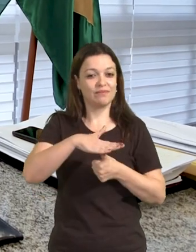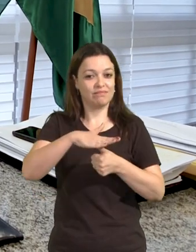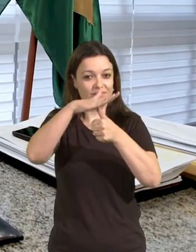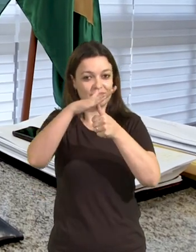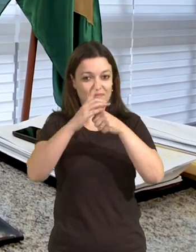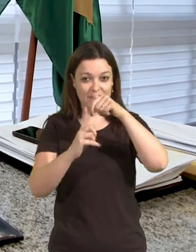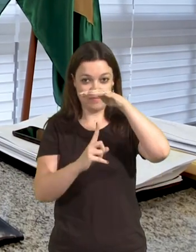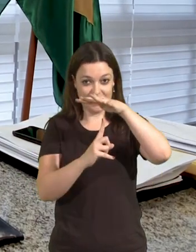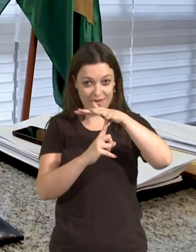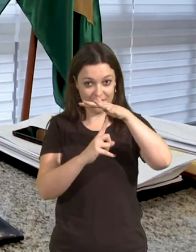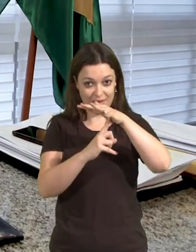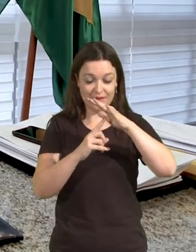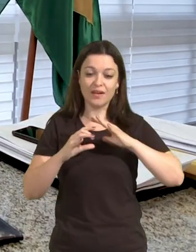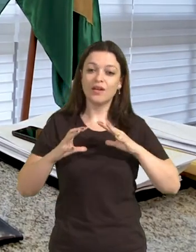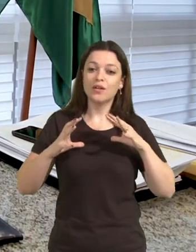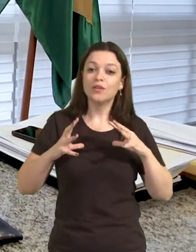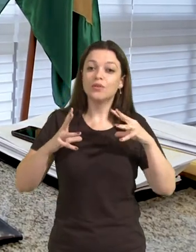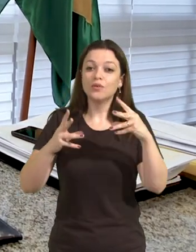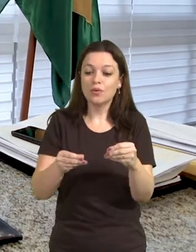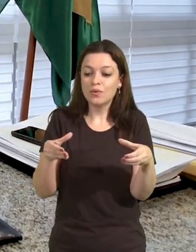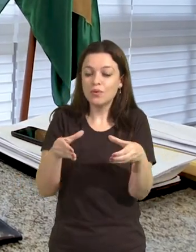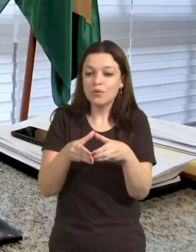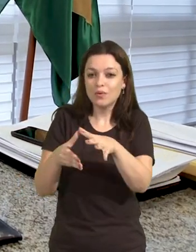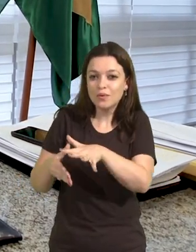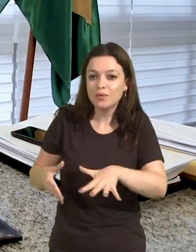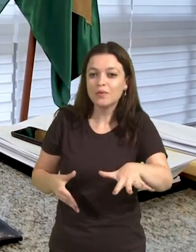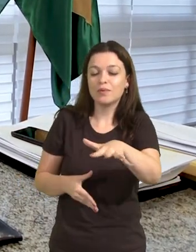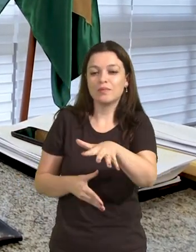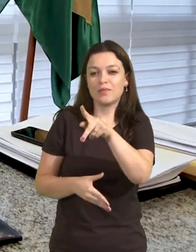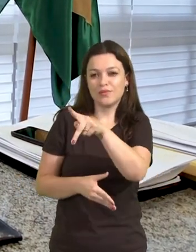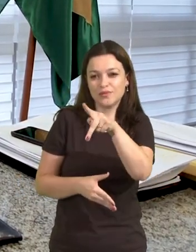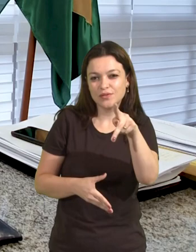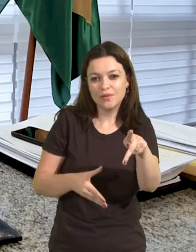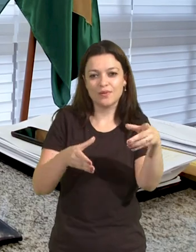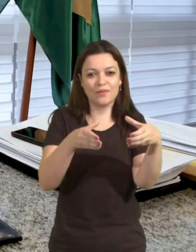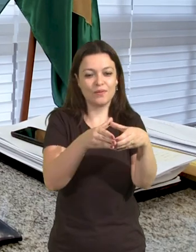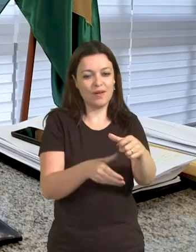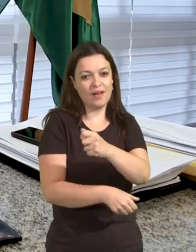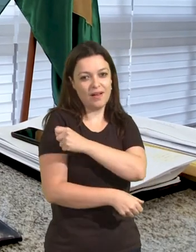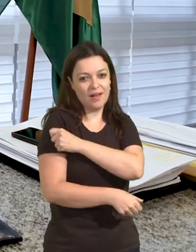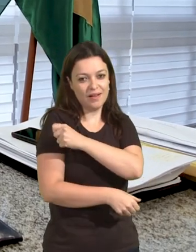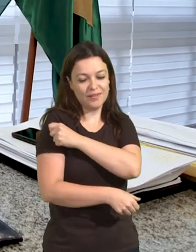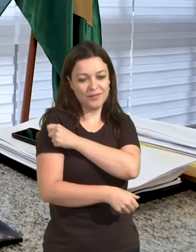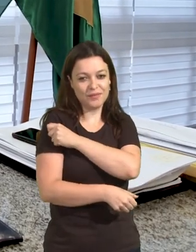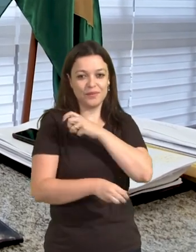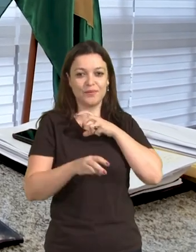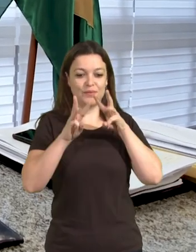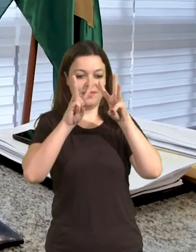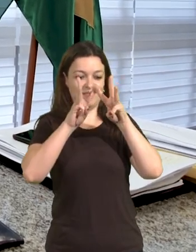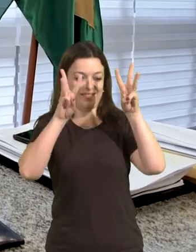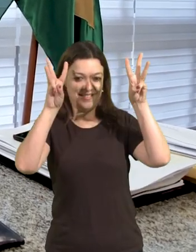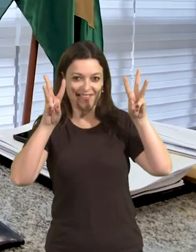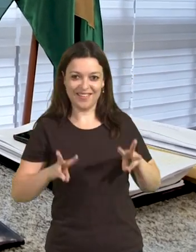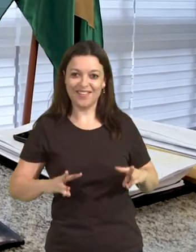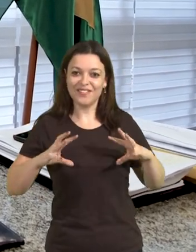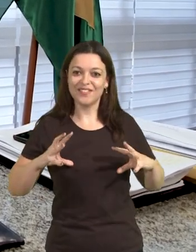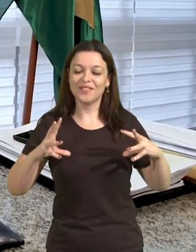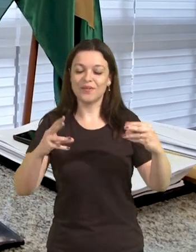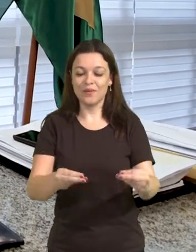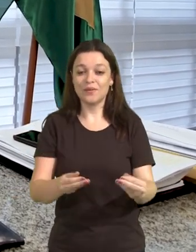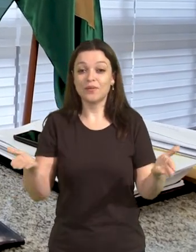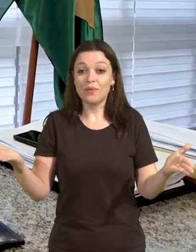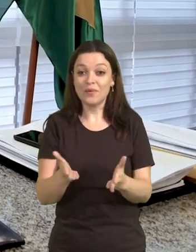do Paraná e a todo o corpo docente e discente da nossa Universidade Federal do Paraná, que